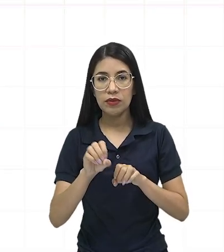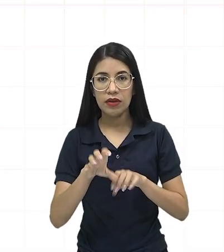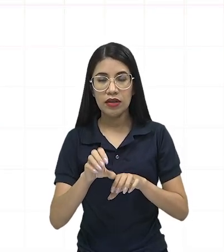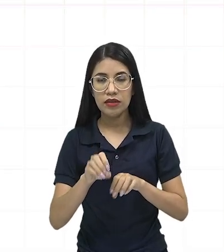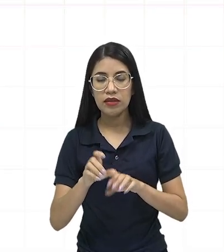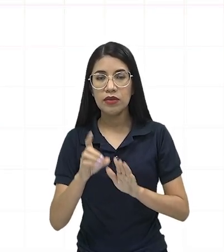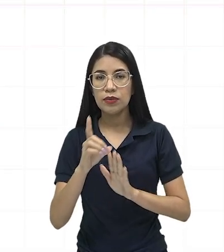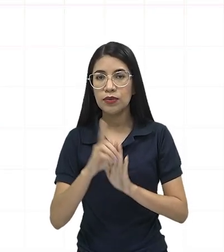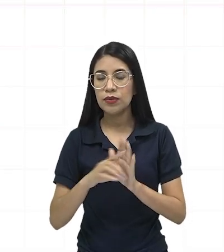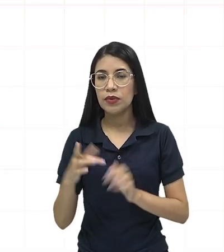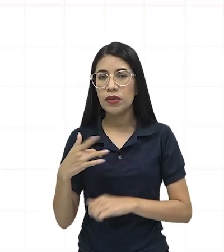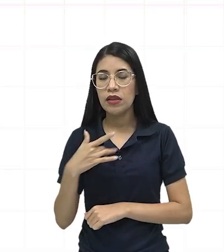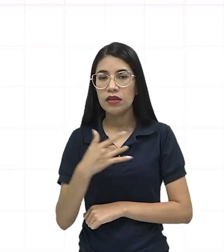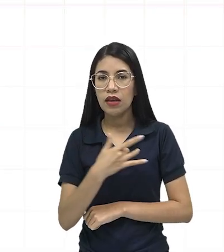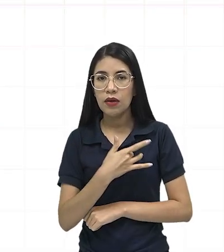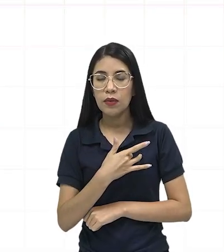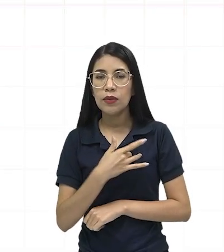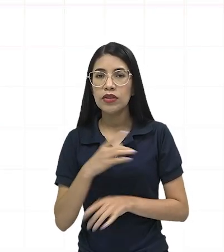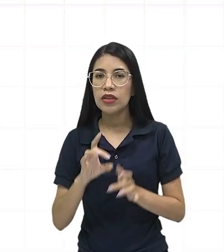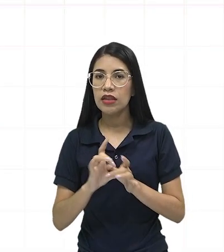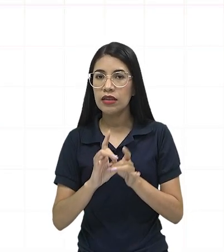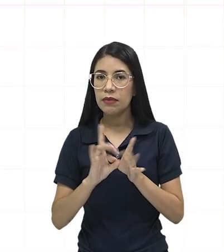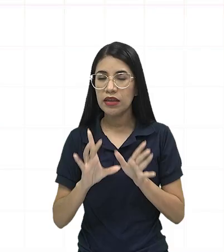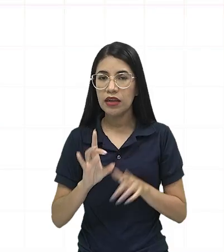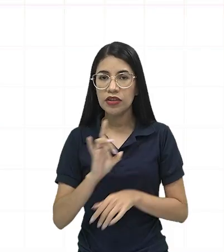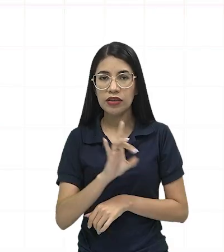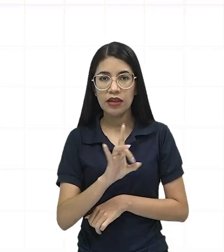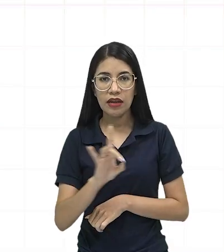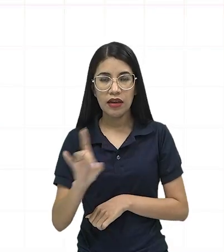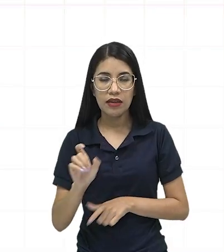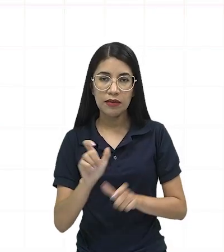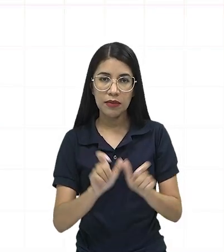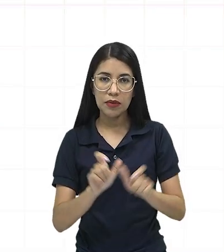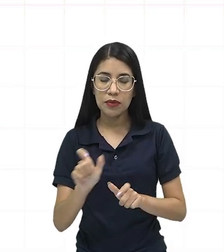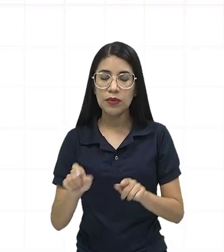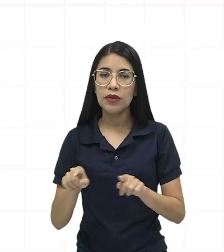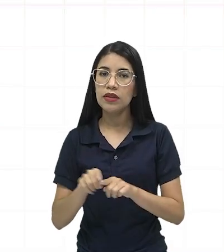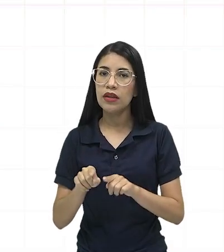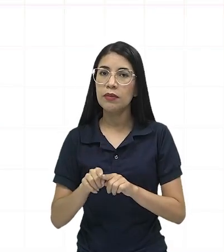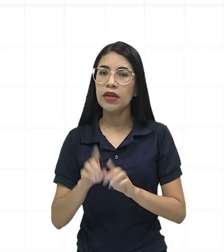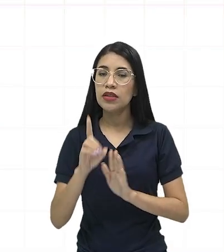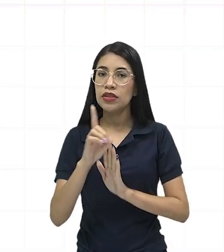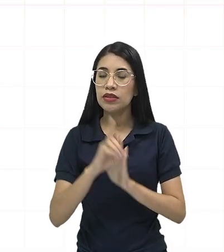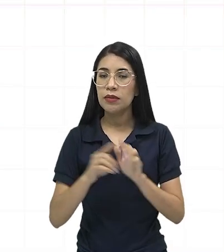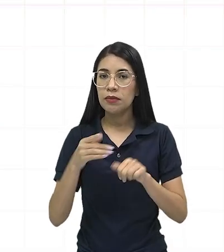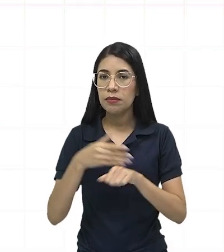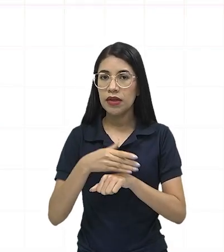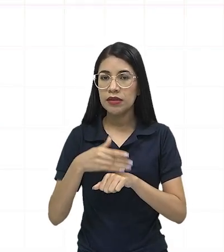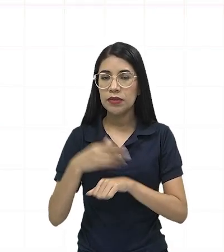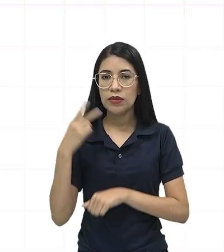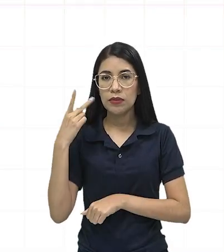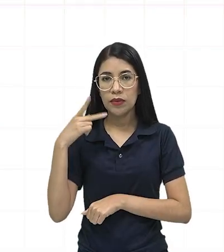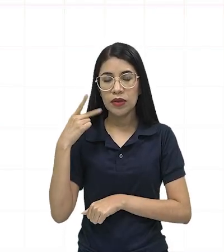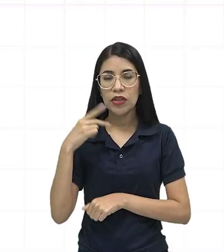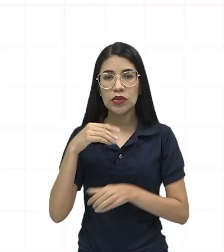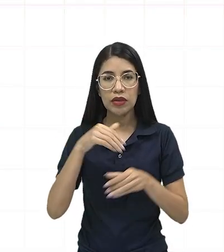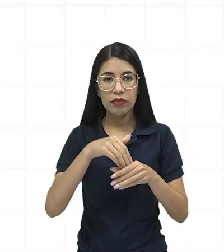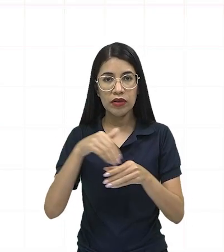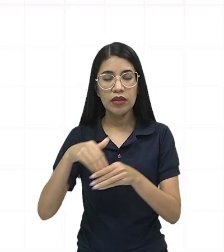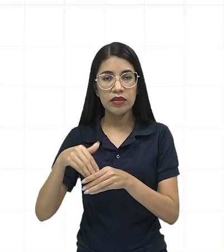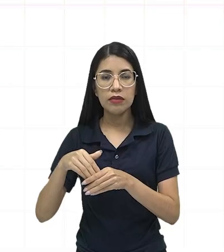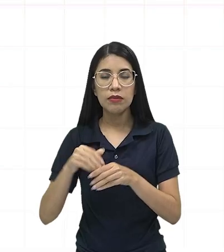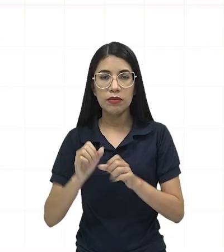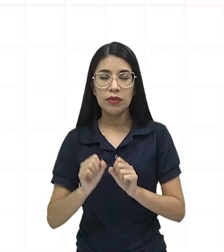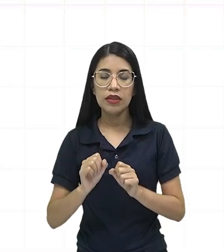à saúde, direito às liberdades individuais, direito à participação política num pleito, ou